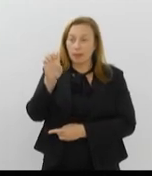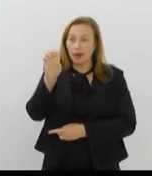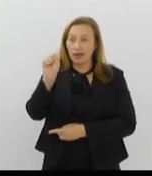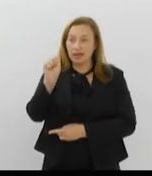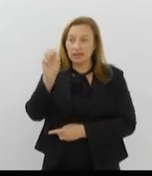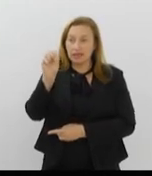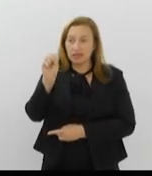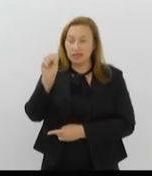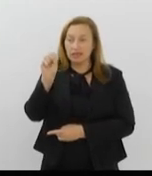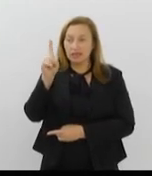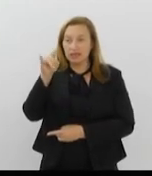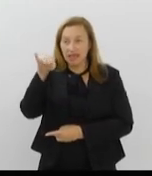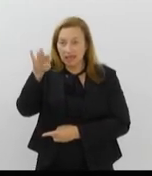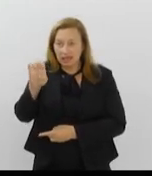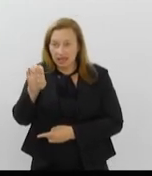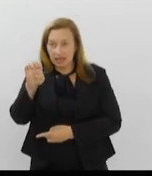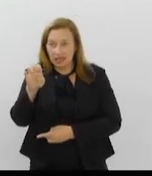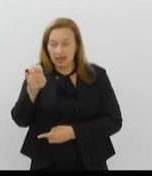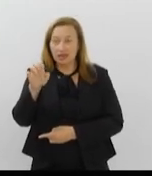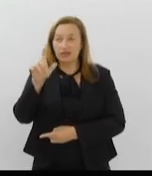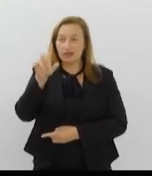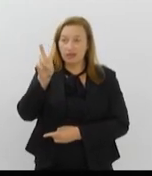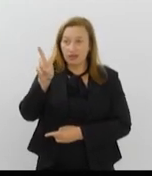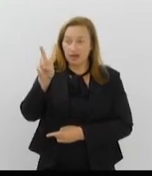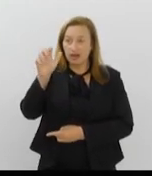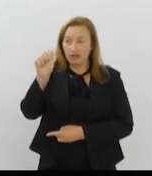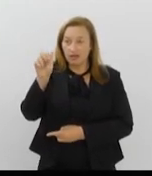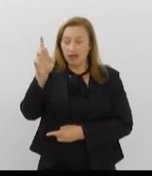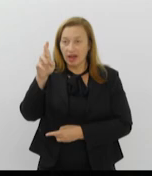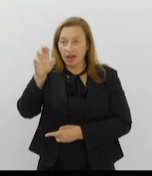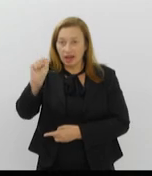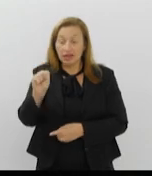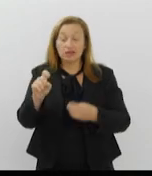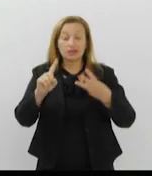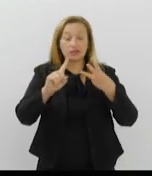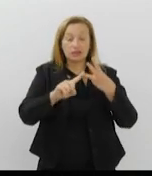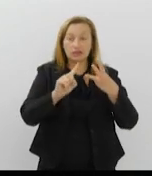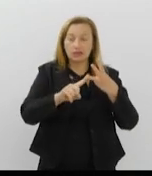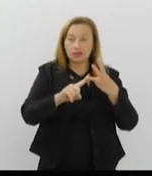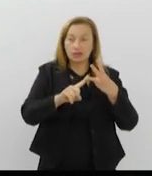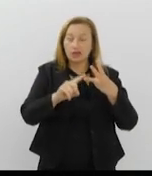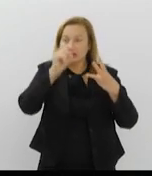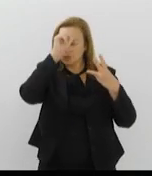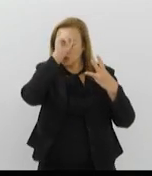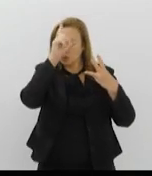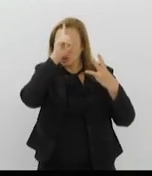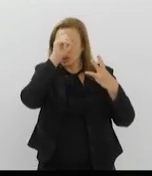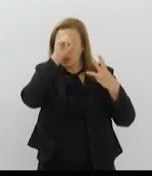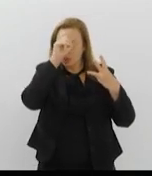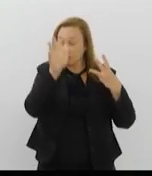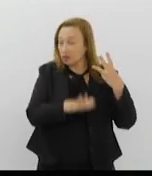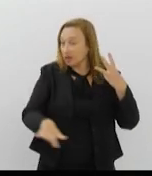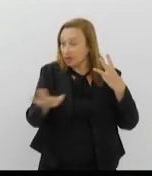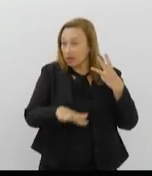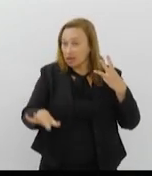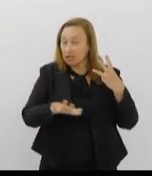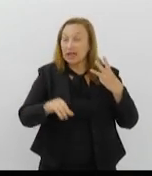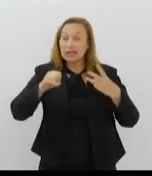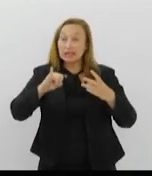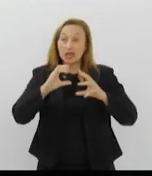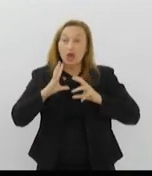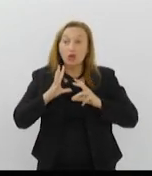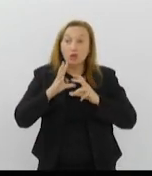da Criança mas se eu somar os gastos com esses